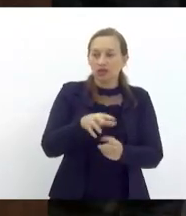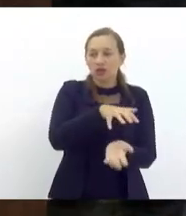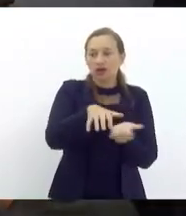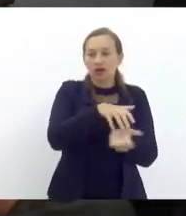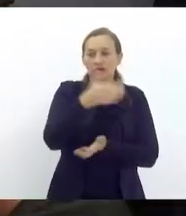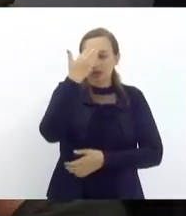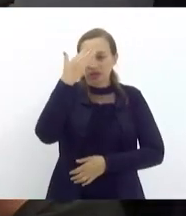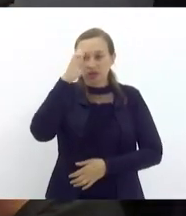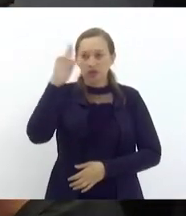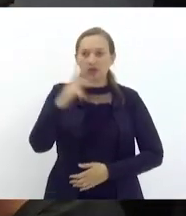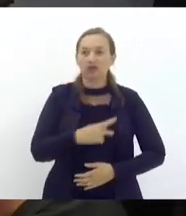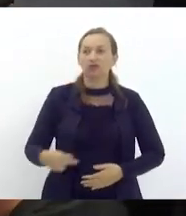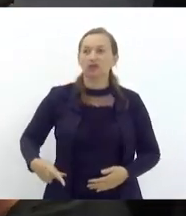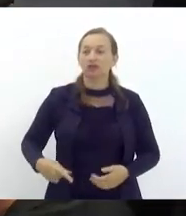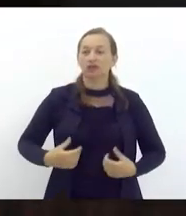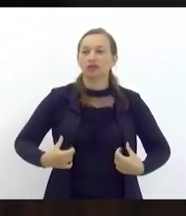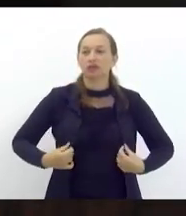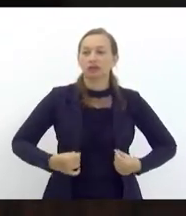presidente